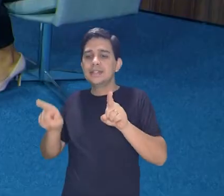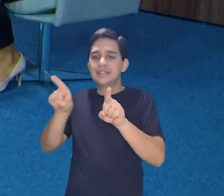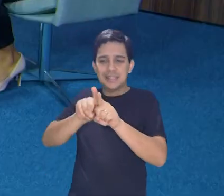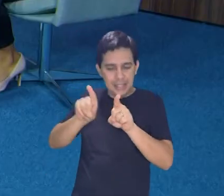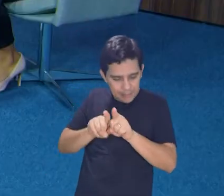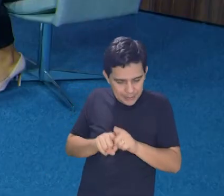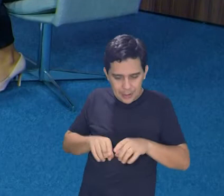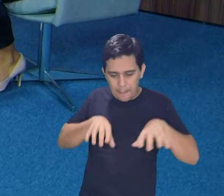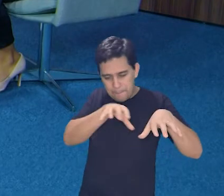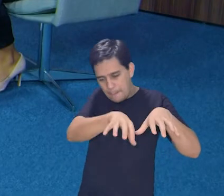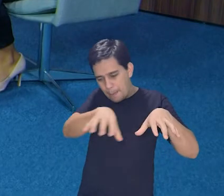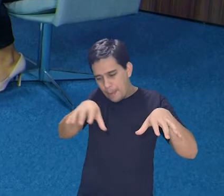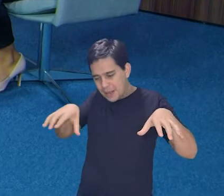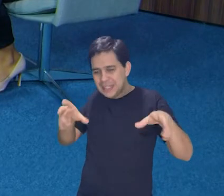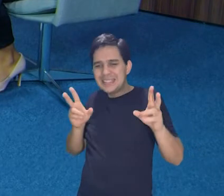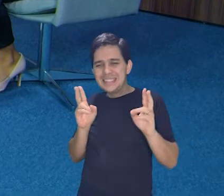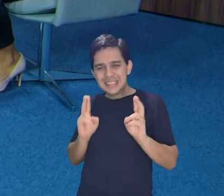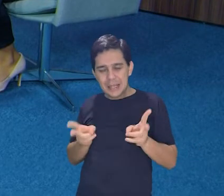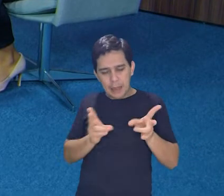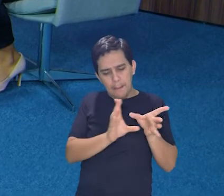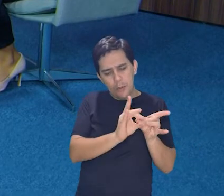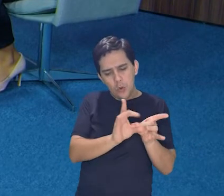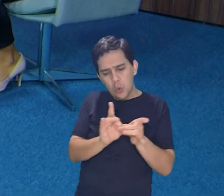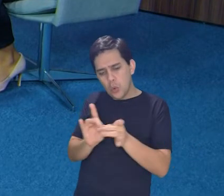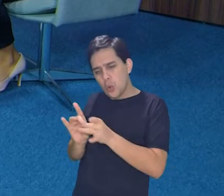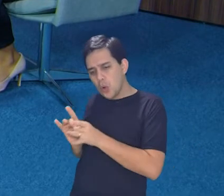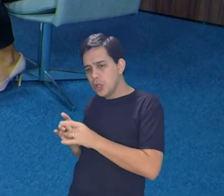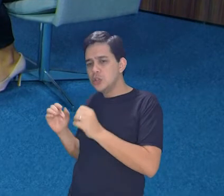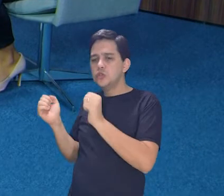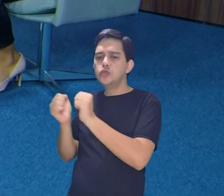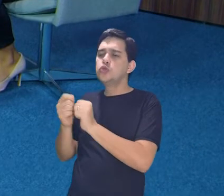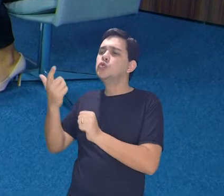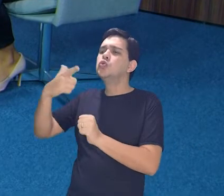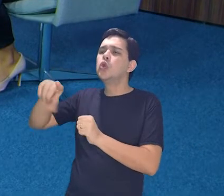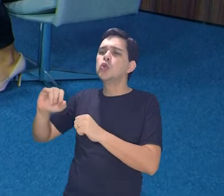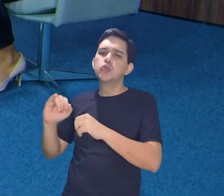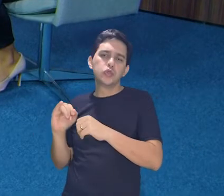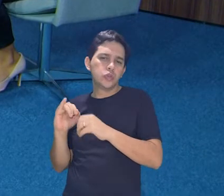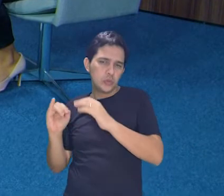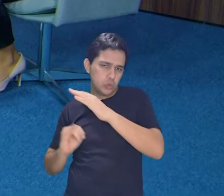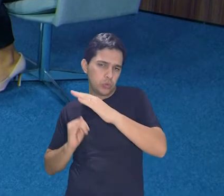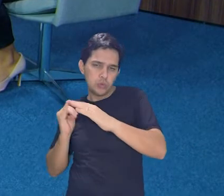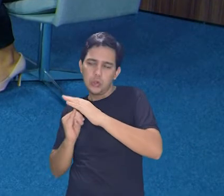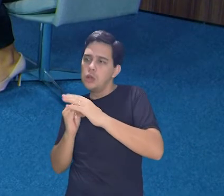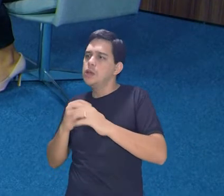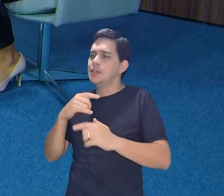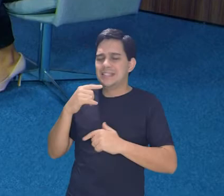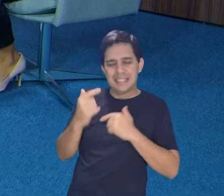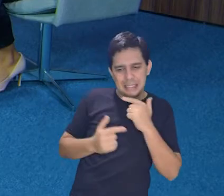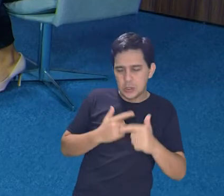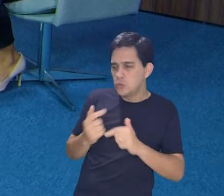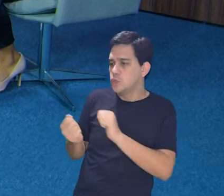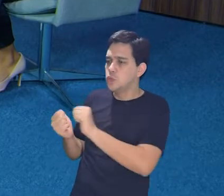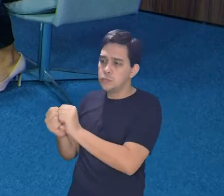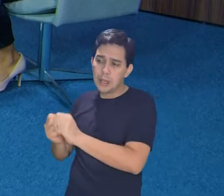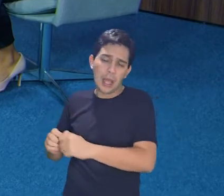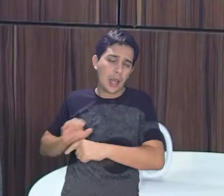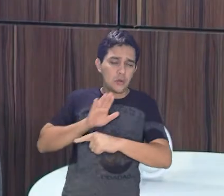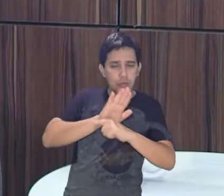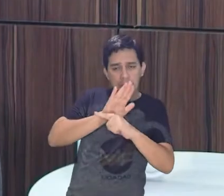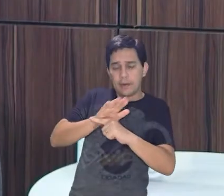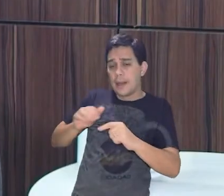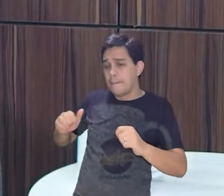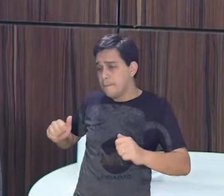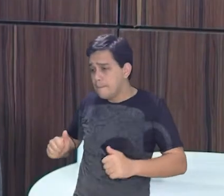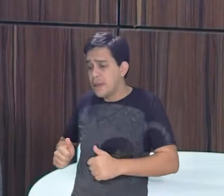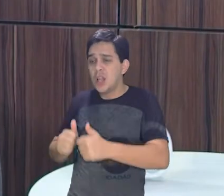estão sempre em articulação com os órgãos públicos, de modo a garantir uma melhoria constante